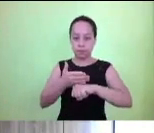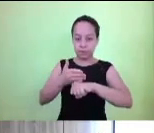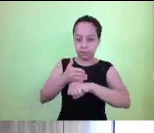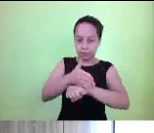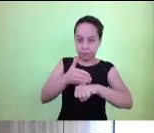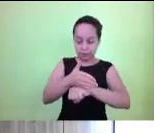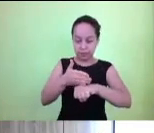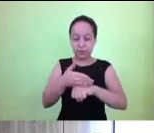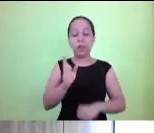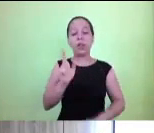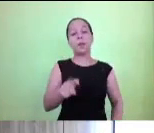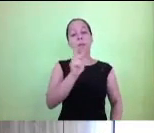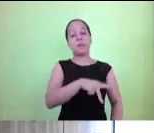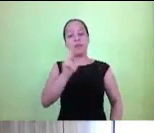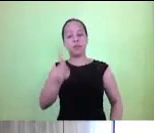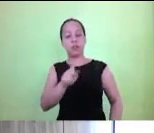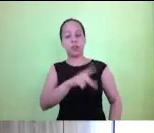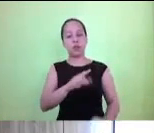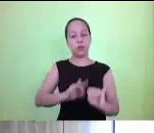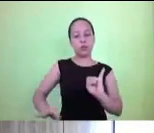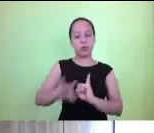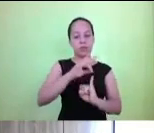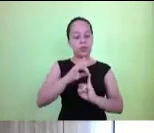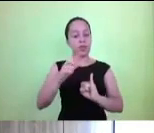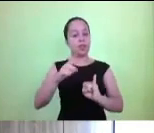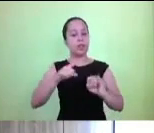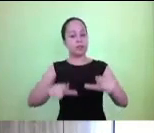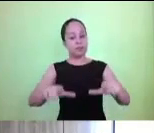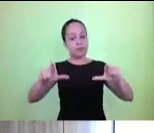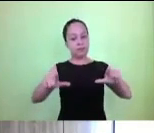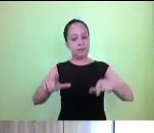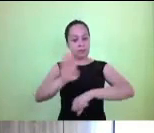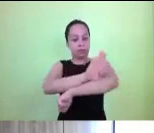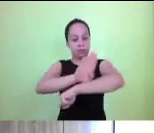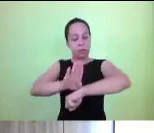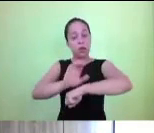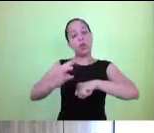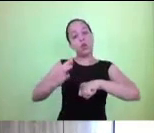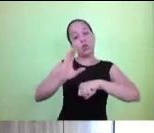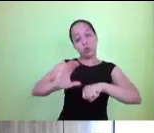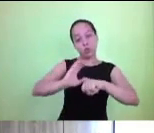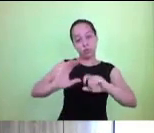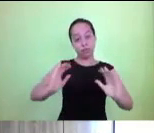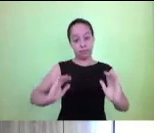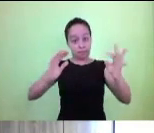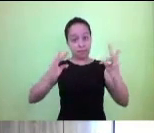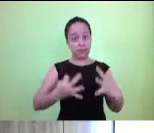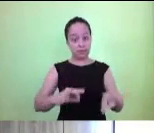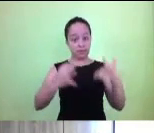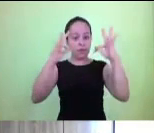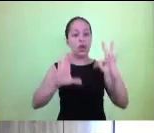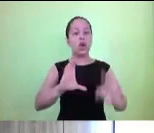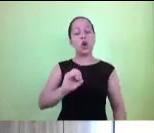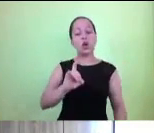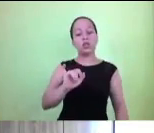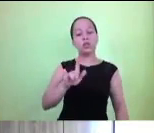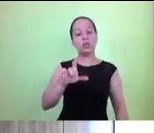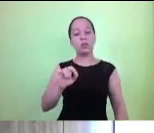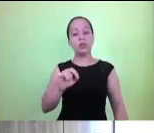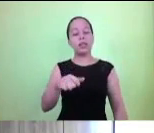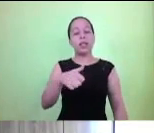de bacharelado ou curso superior em tecnologia. Código sorteado 111, ampla